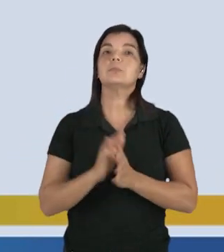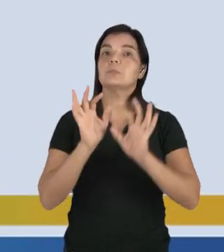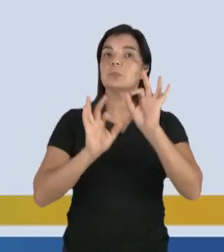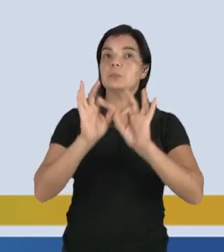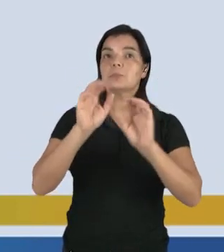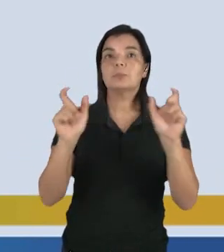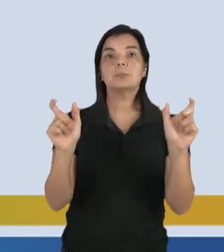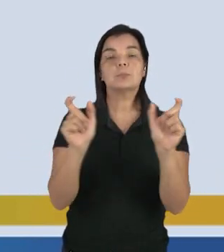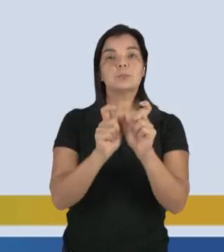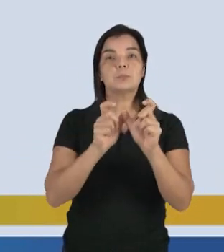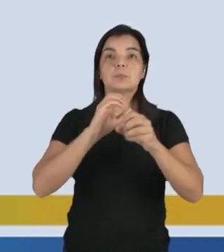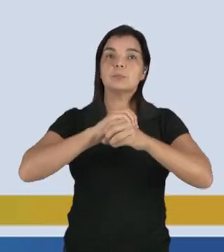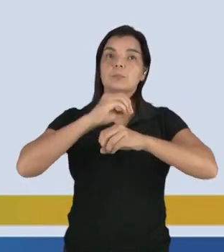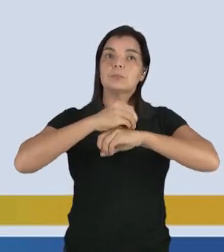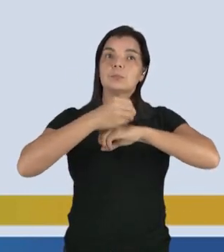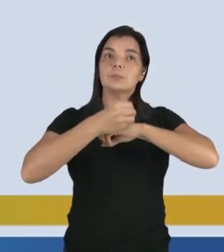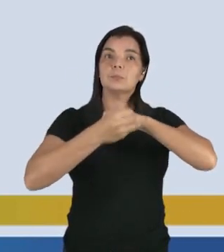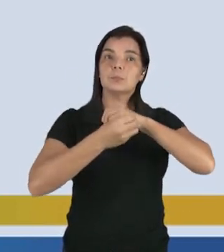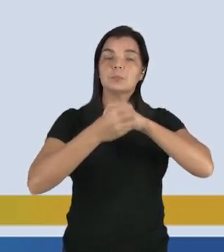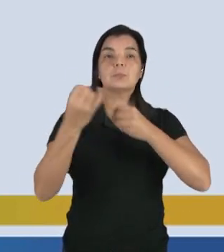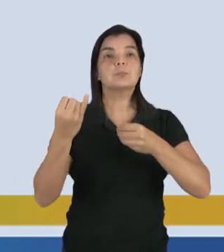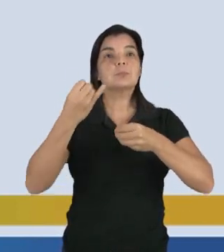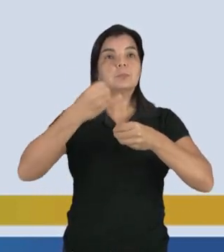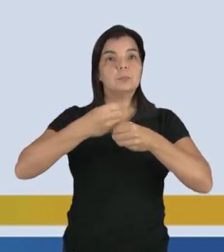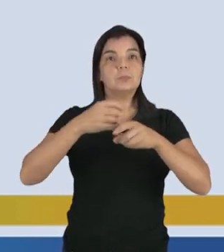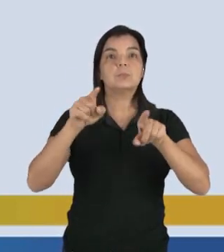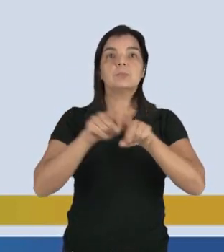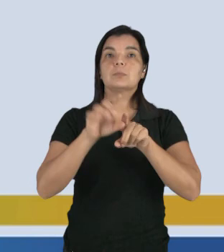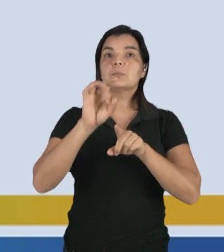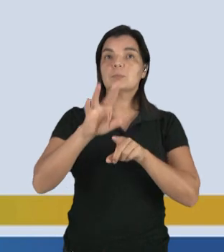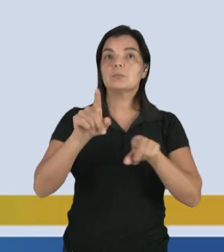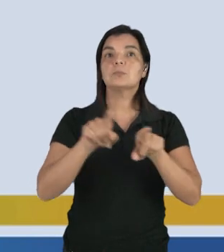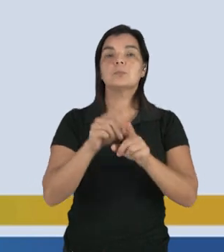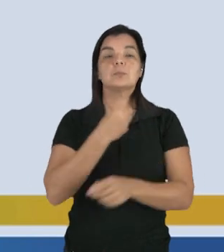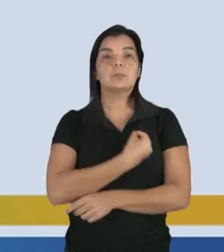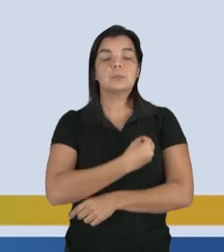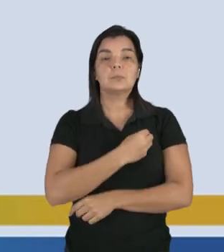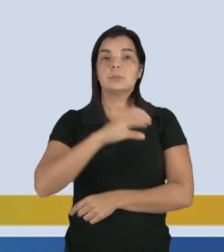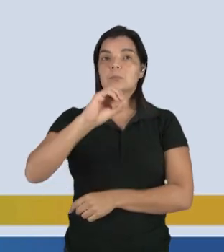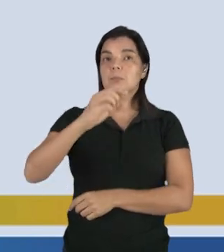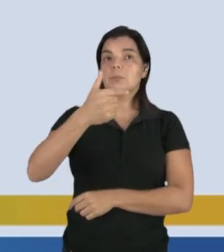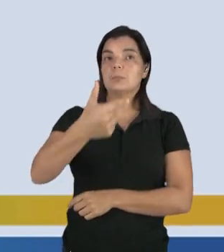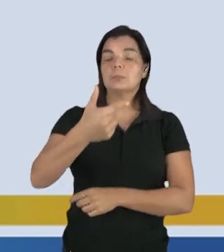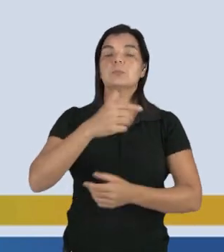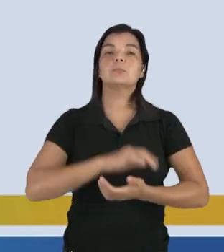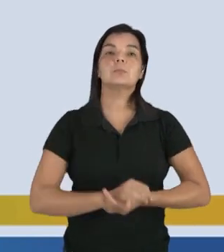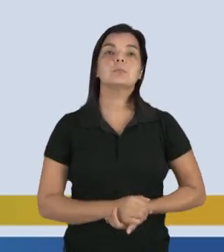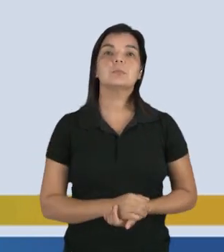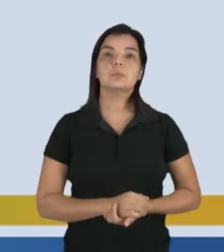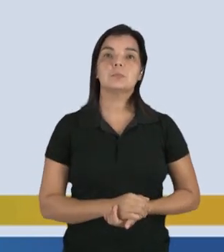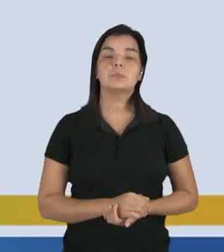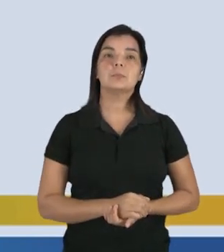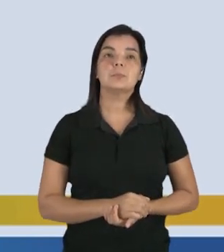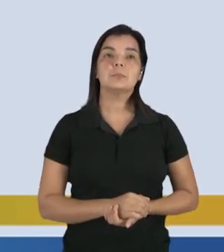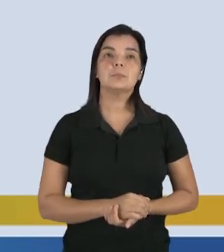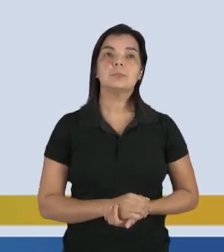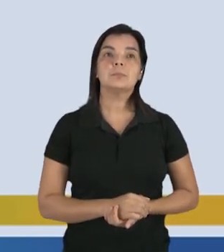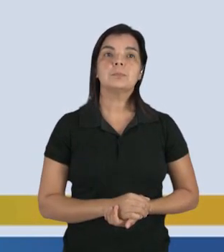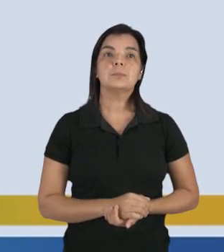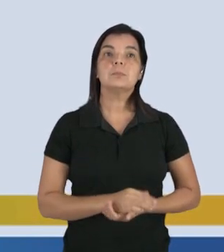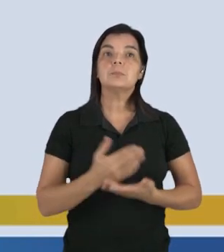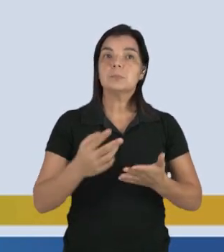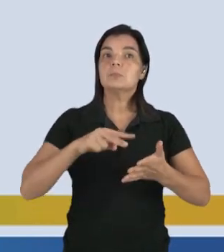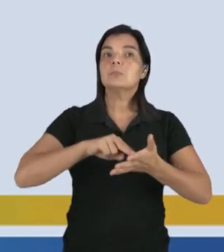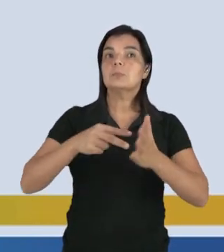tabela periódica, formando compostos moleculares ou iônicos, tendo apenas como padrão a presença do